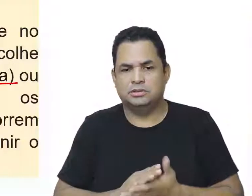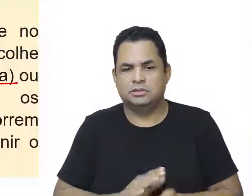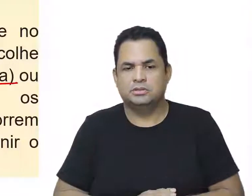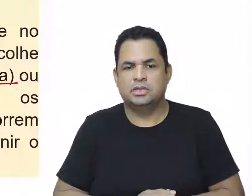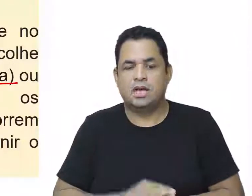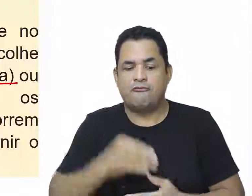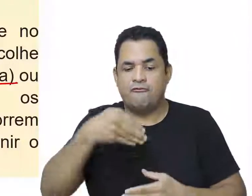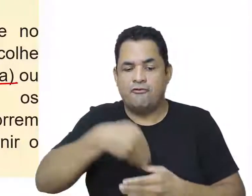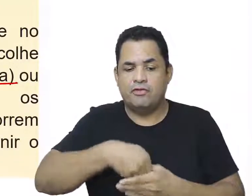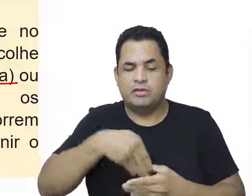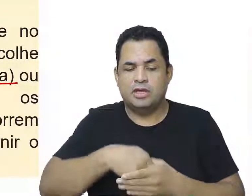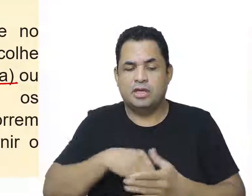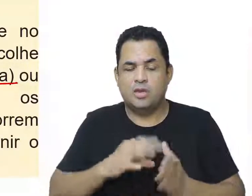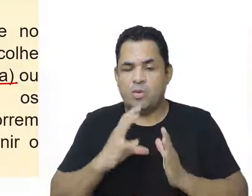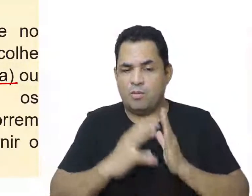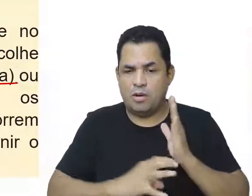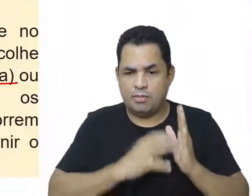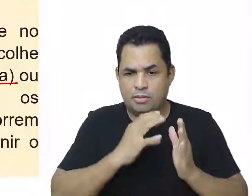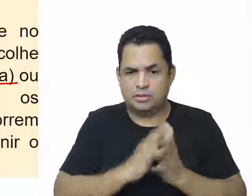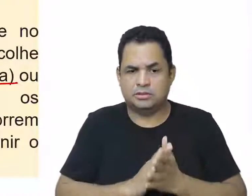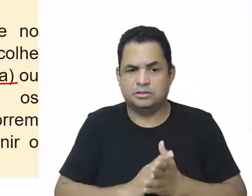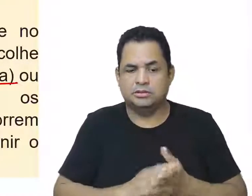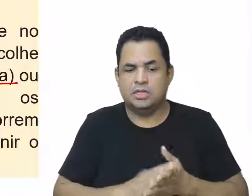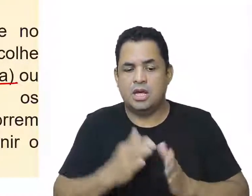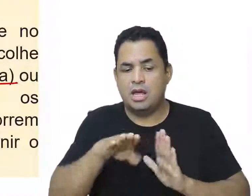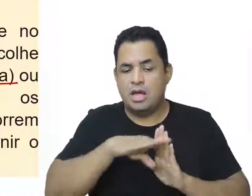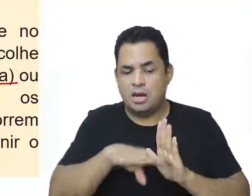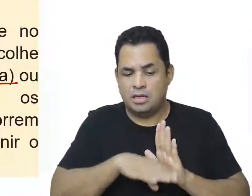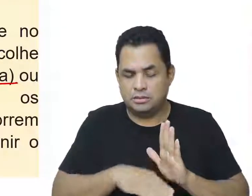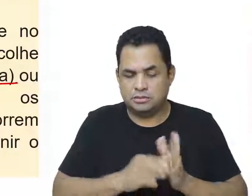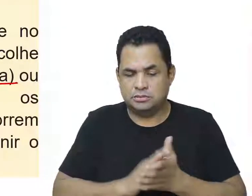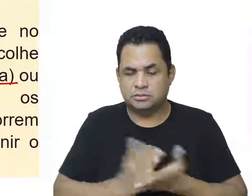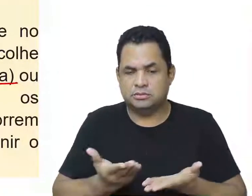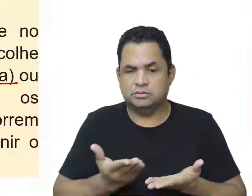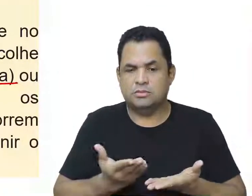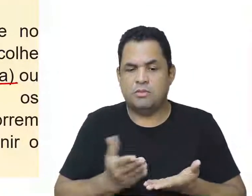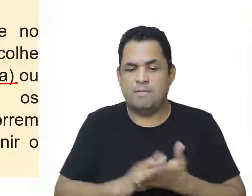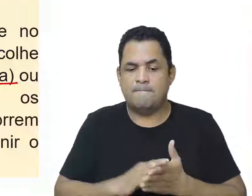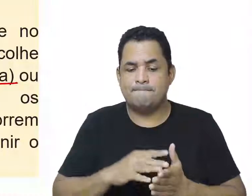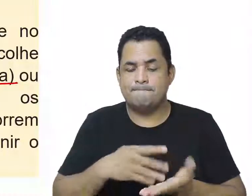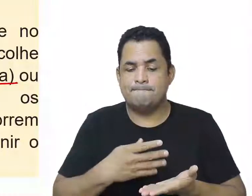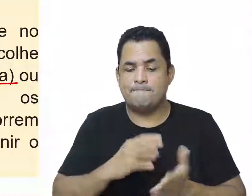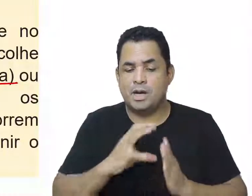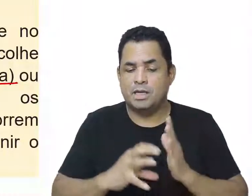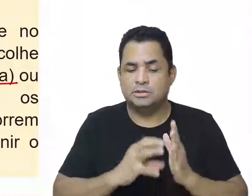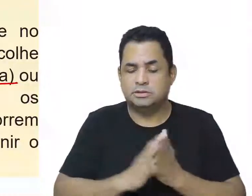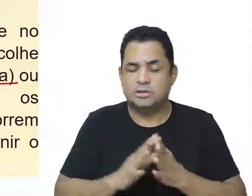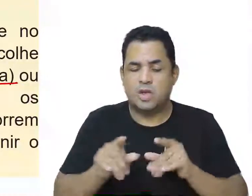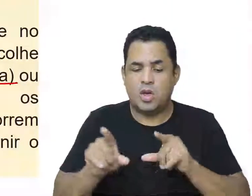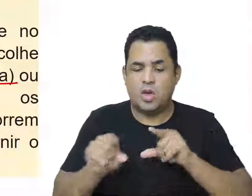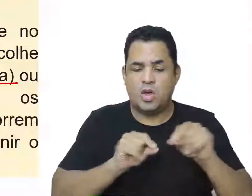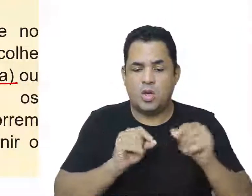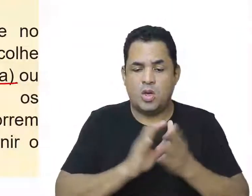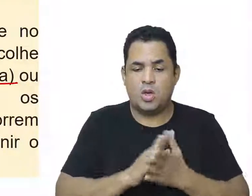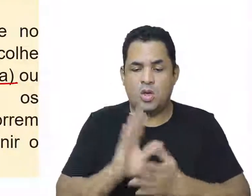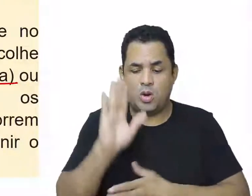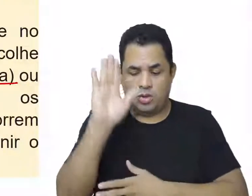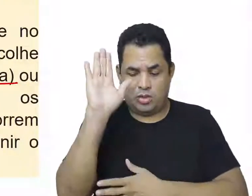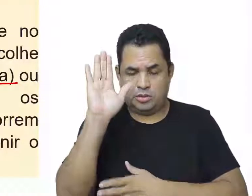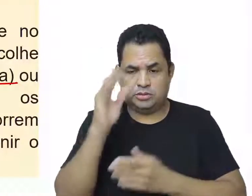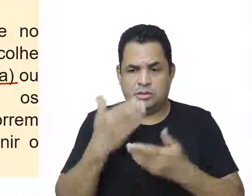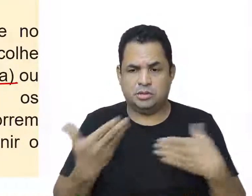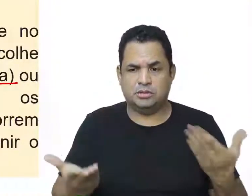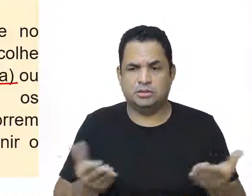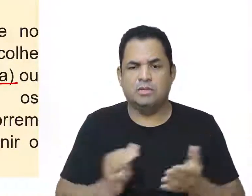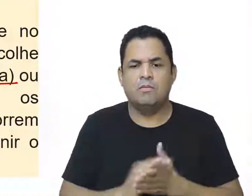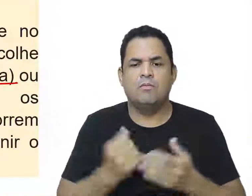partido. Já a lista aberta, o partido escolhe os candidatos, mas estes concorrem individualmente, podendo o